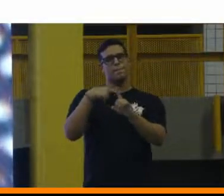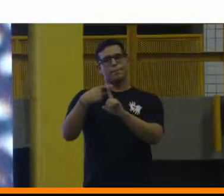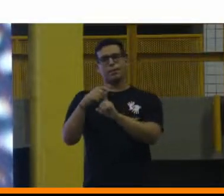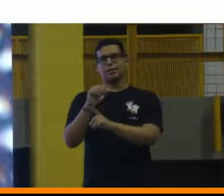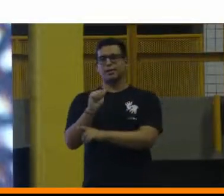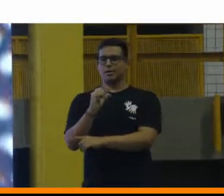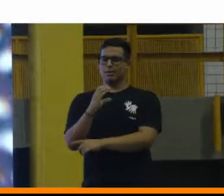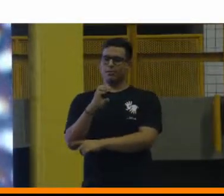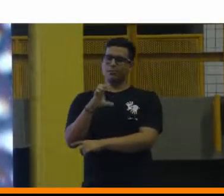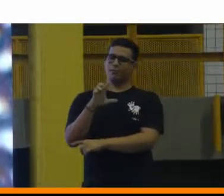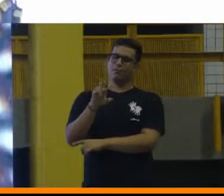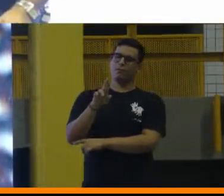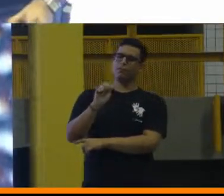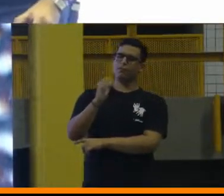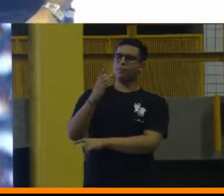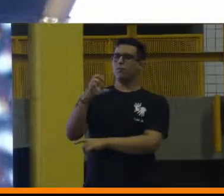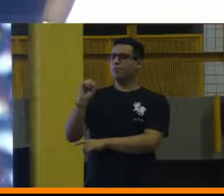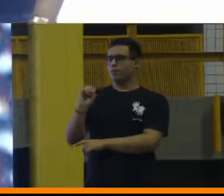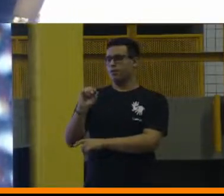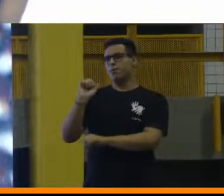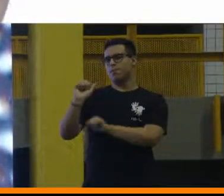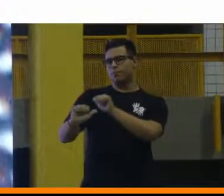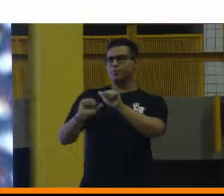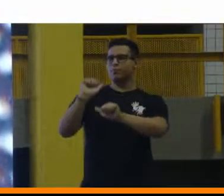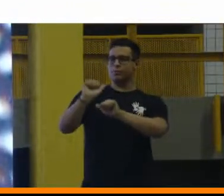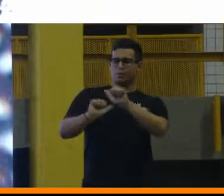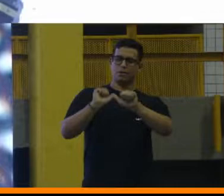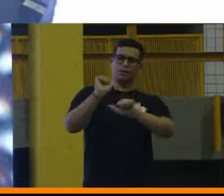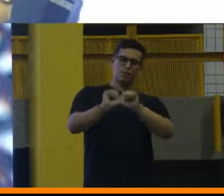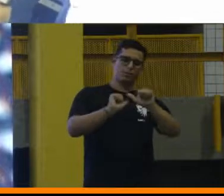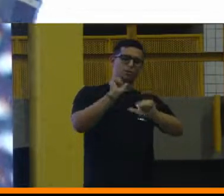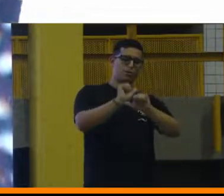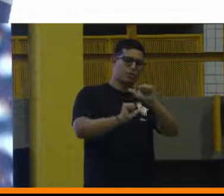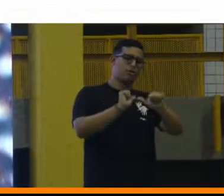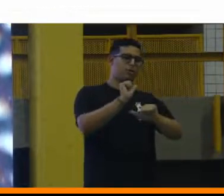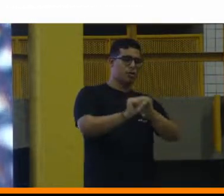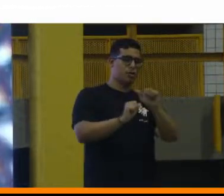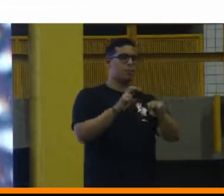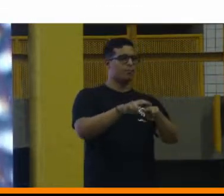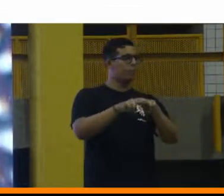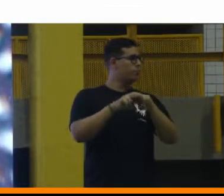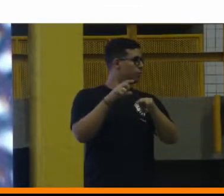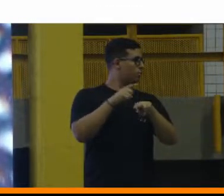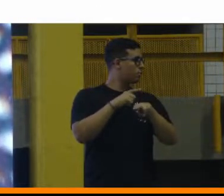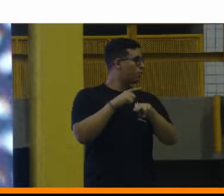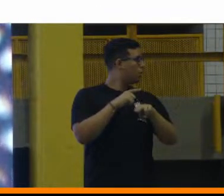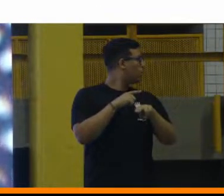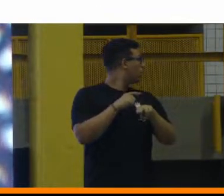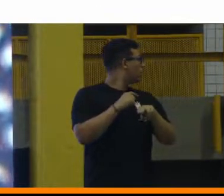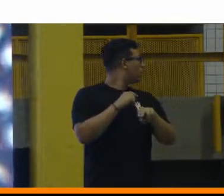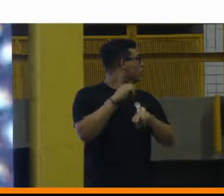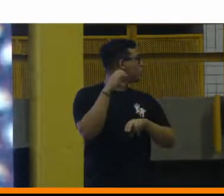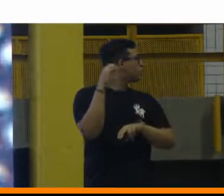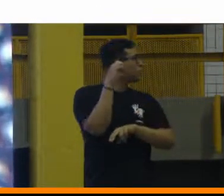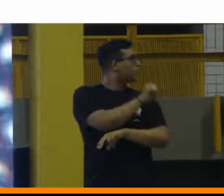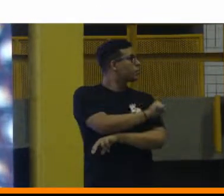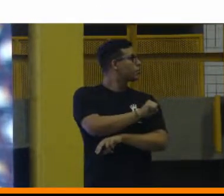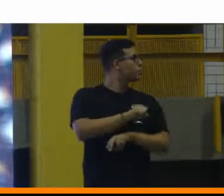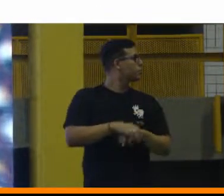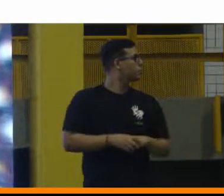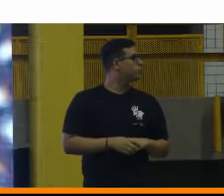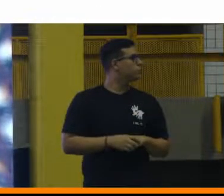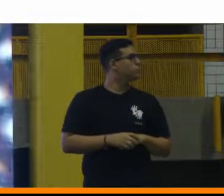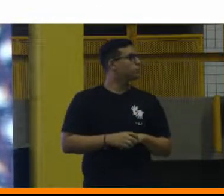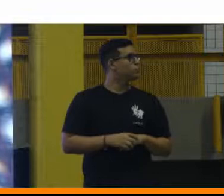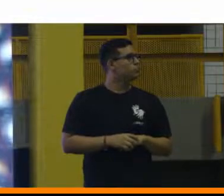foi mudando de velocidade à medida que caía, e por isso houve uma aceleração.